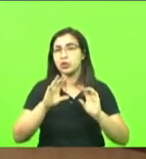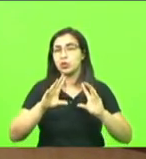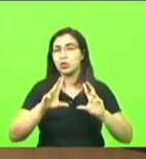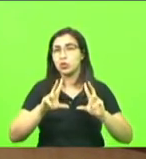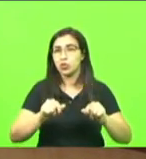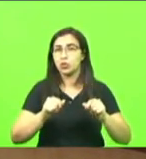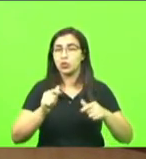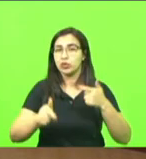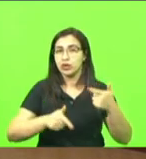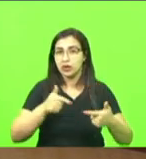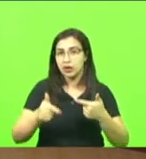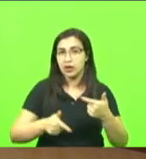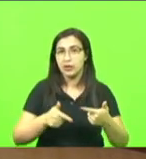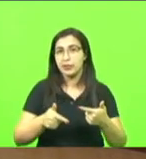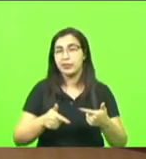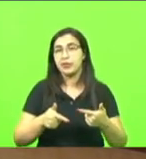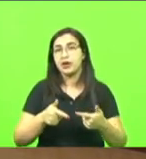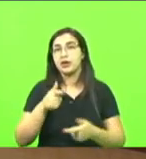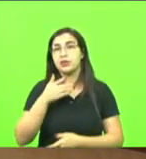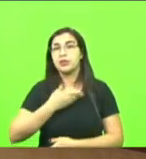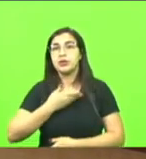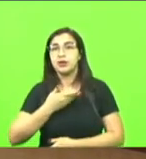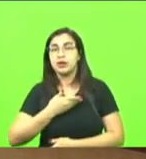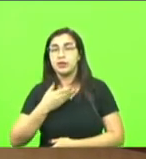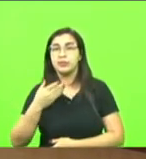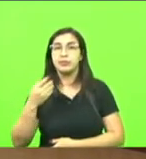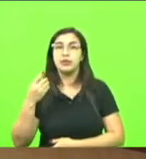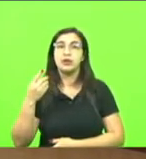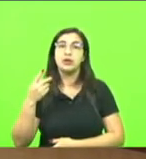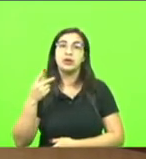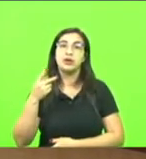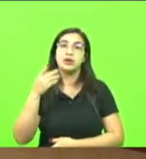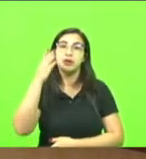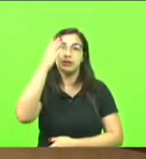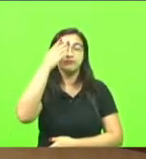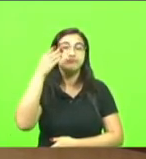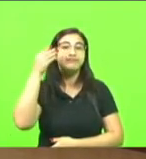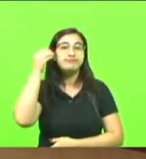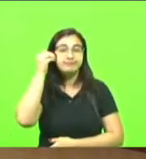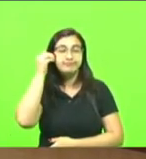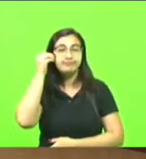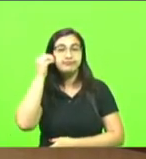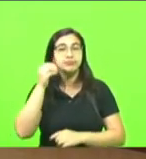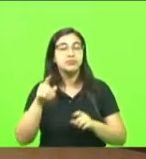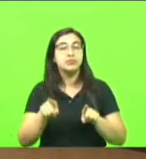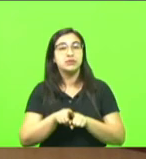companheira de bancada, colega deputada estadual, professora Luciane Carminati, e